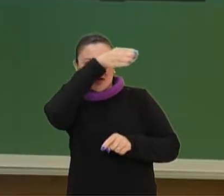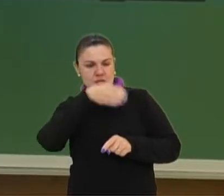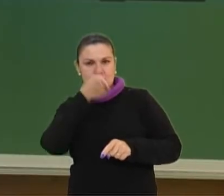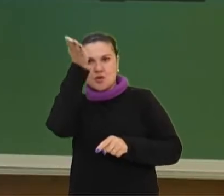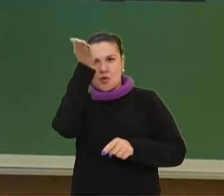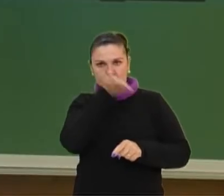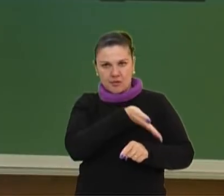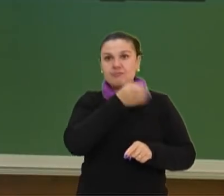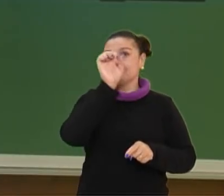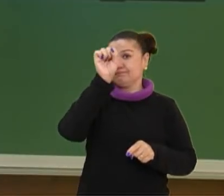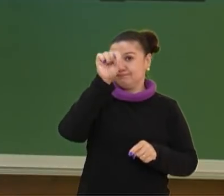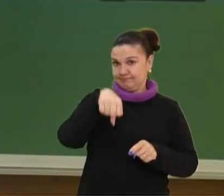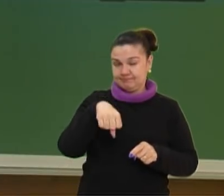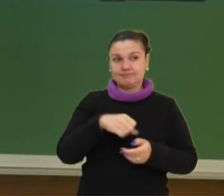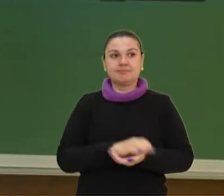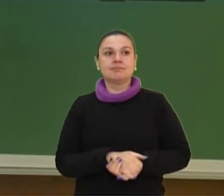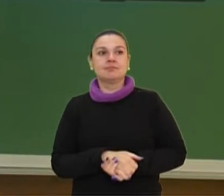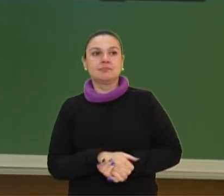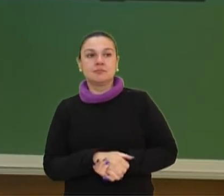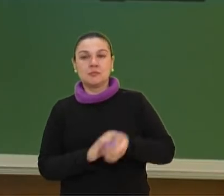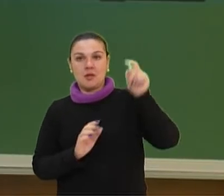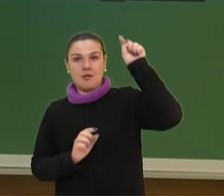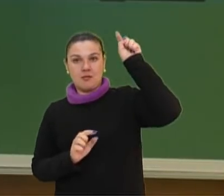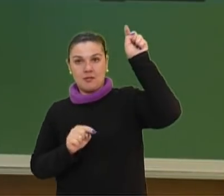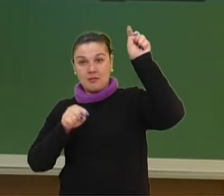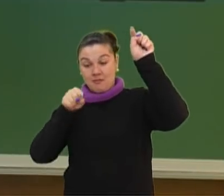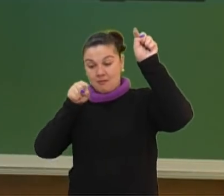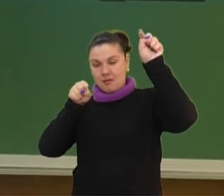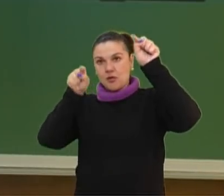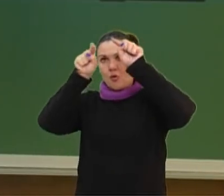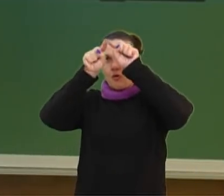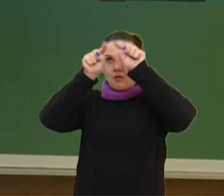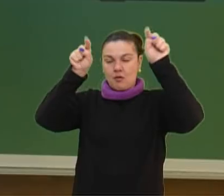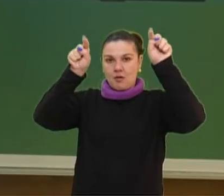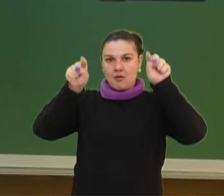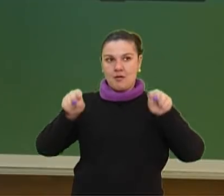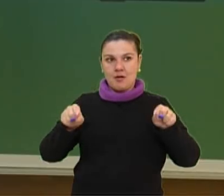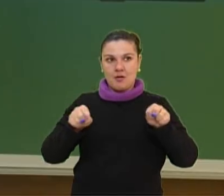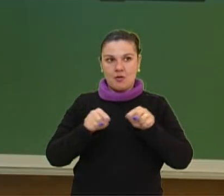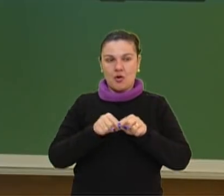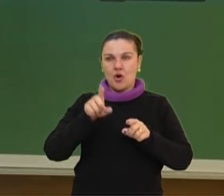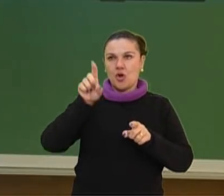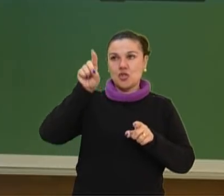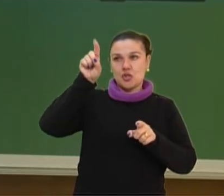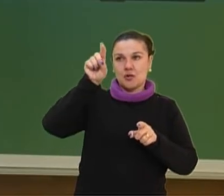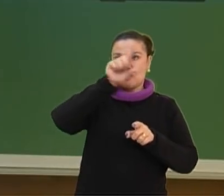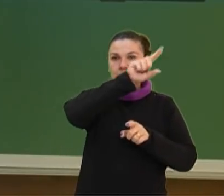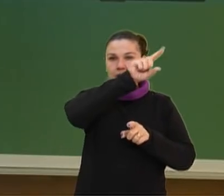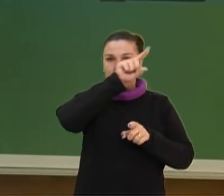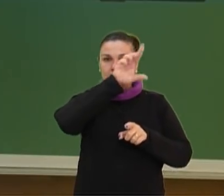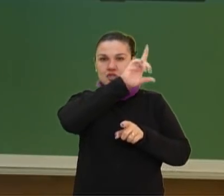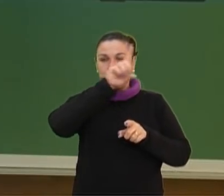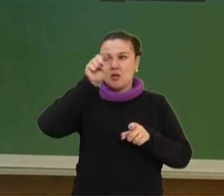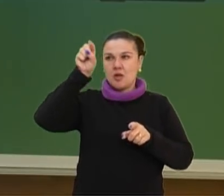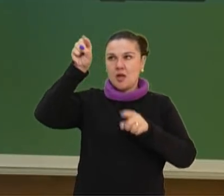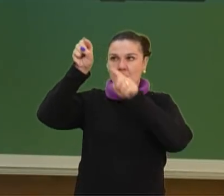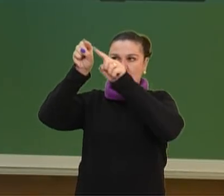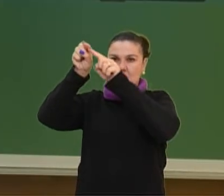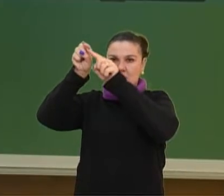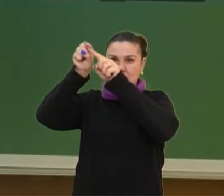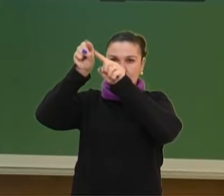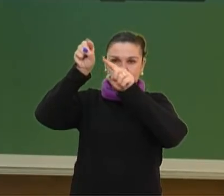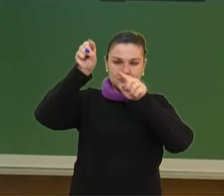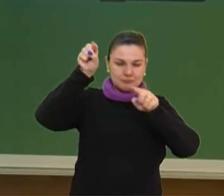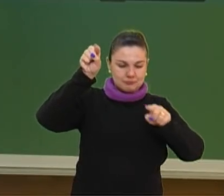sim 2 diagonais, né? Um vértice aqui no cantinho inferior direito até o outro superior